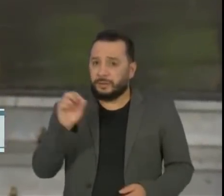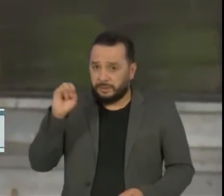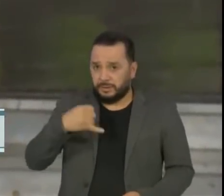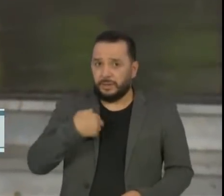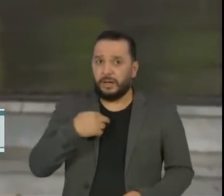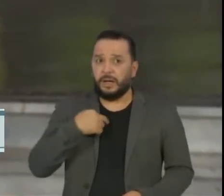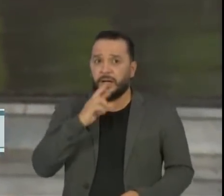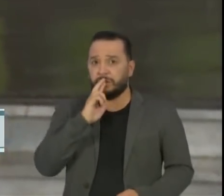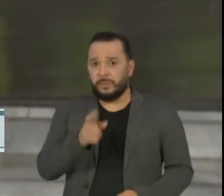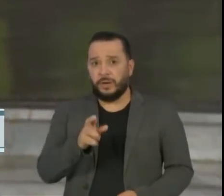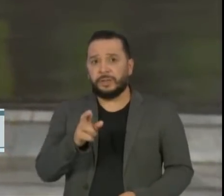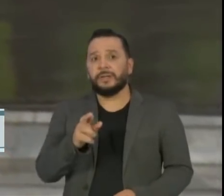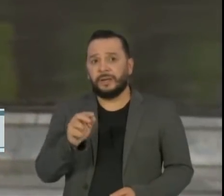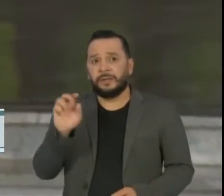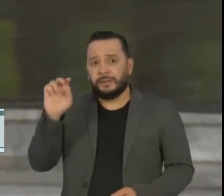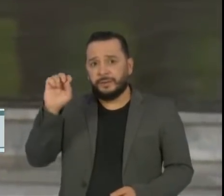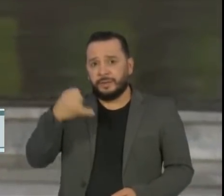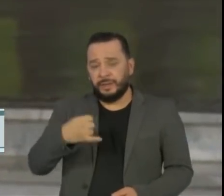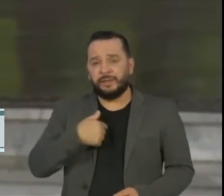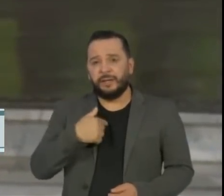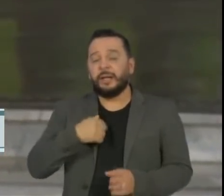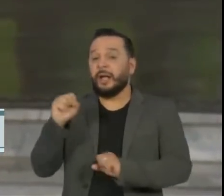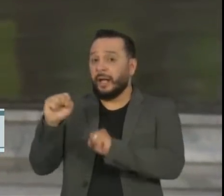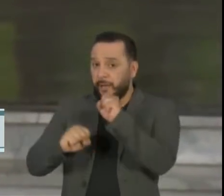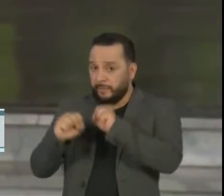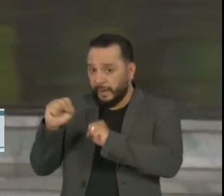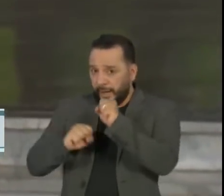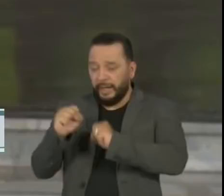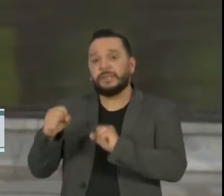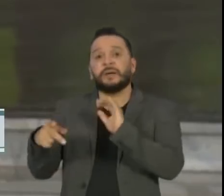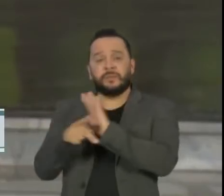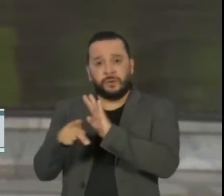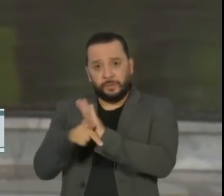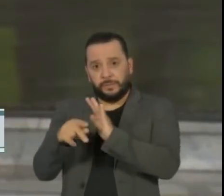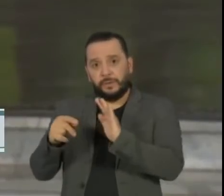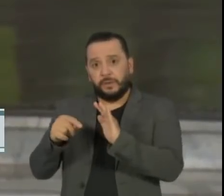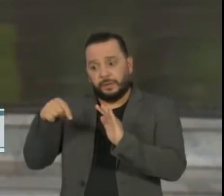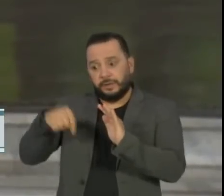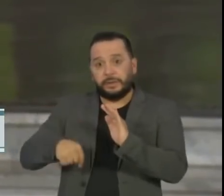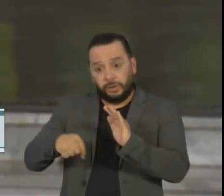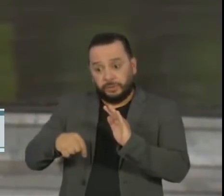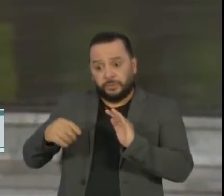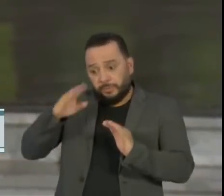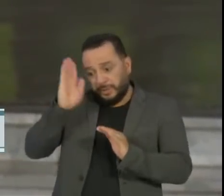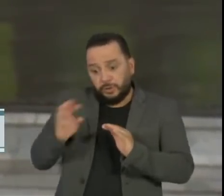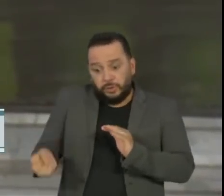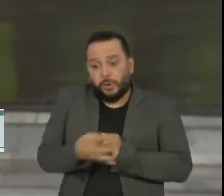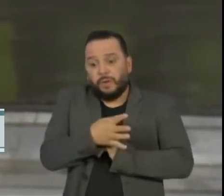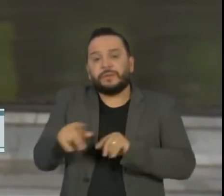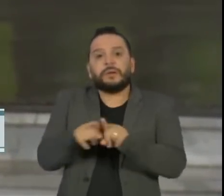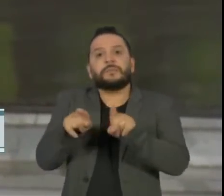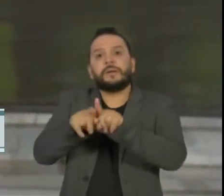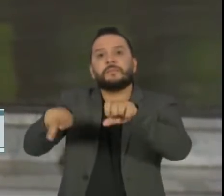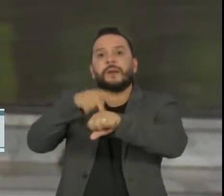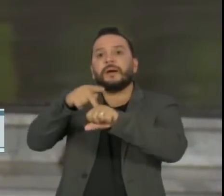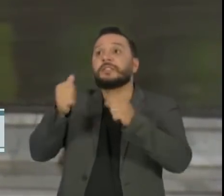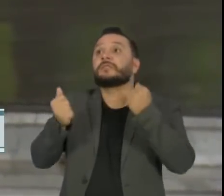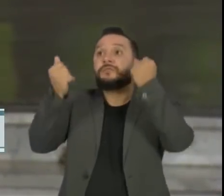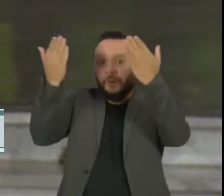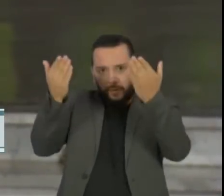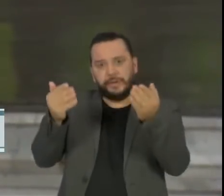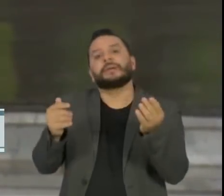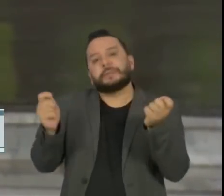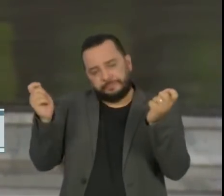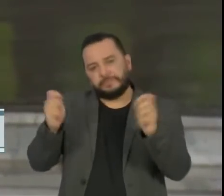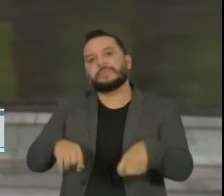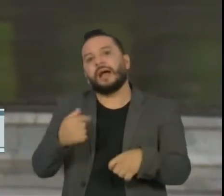resposta é que tanto startups quanto pesquisadores internacionais que tenham soluções para aplicar no